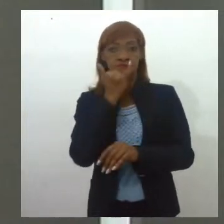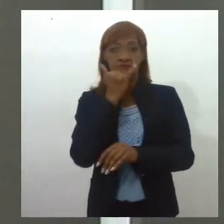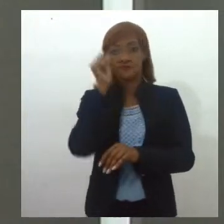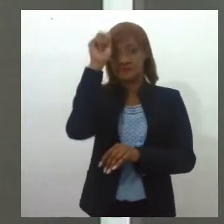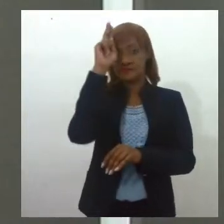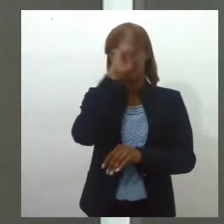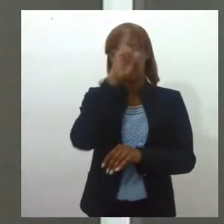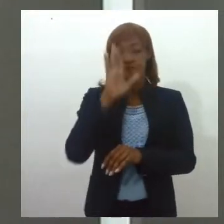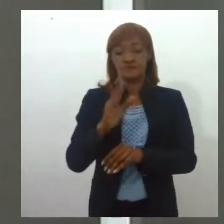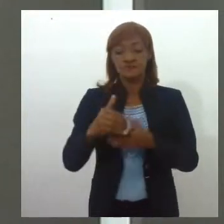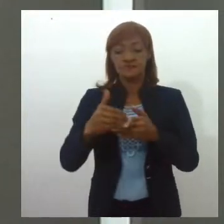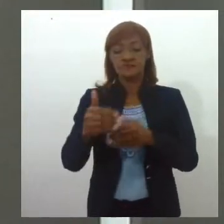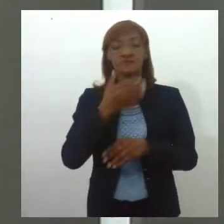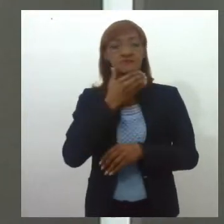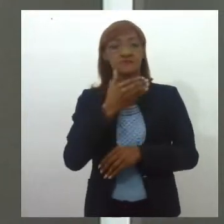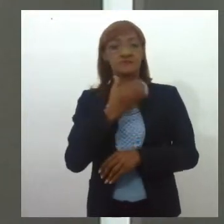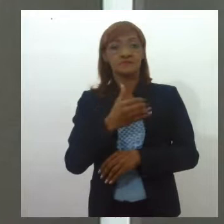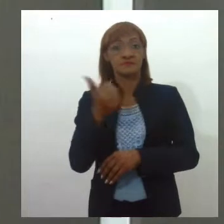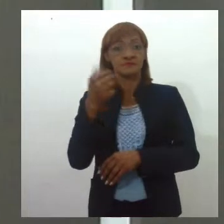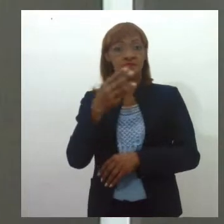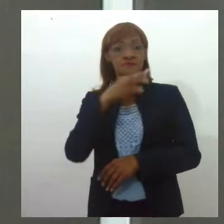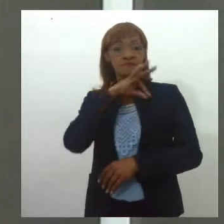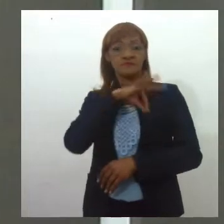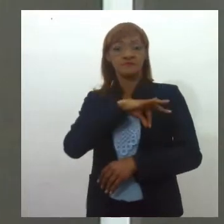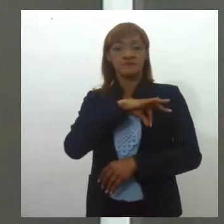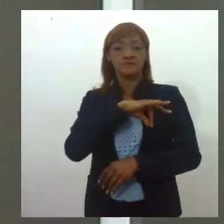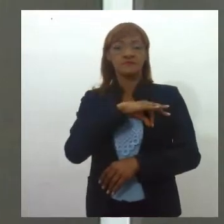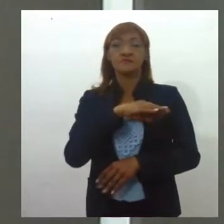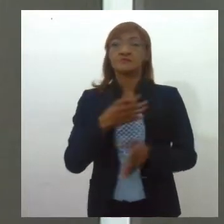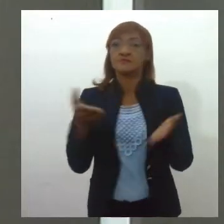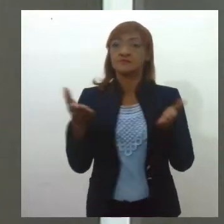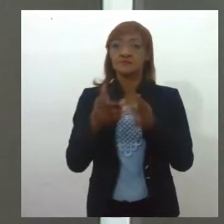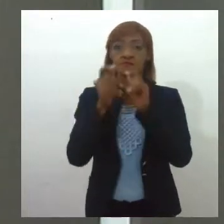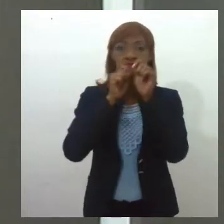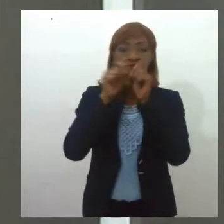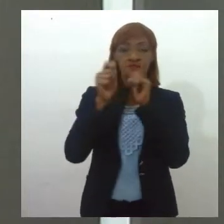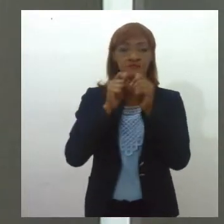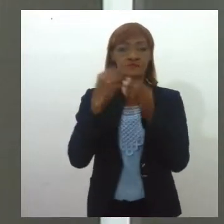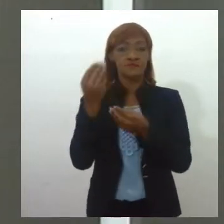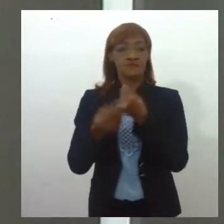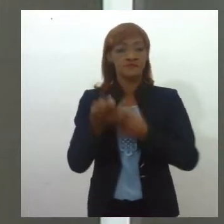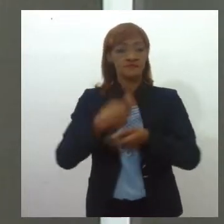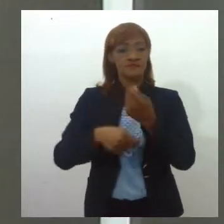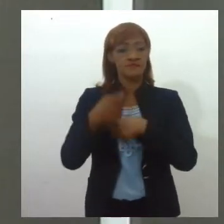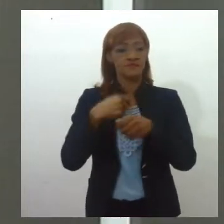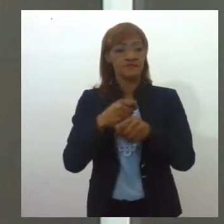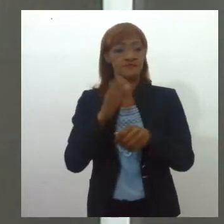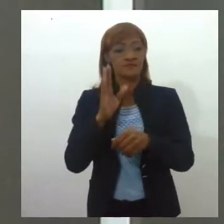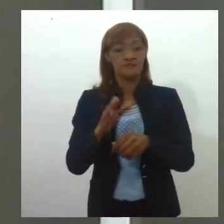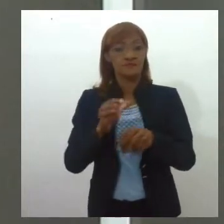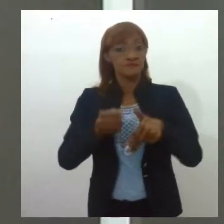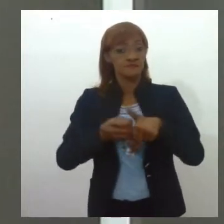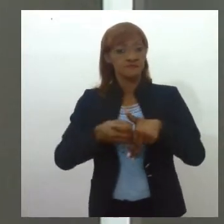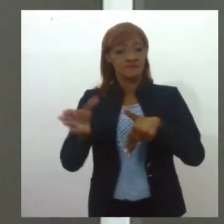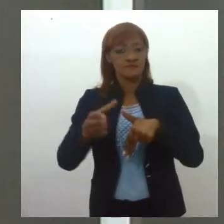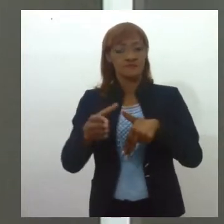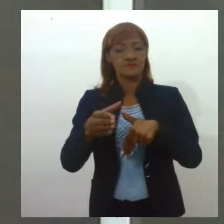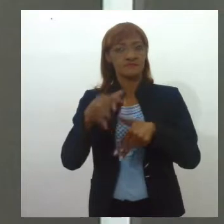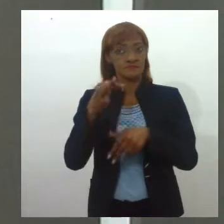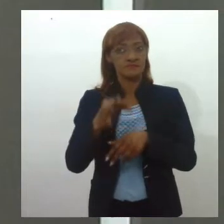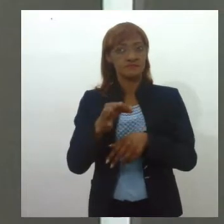ano se aproxima, 13º na conta e ao vivo a gente traz as dicas de um economista para usar esse dinheiro de forma